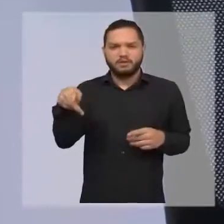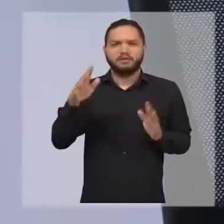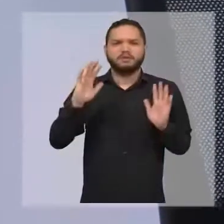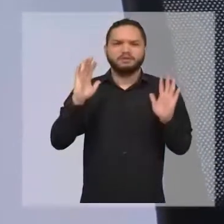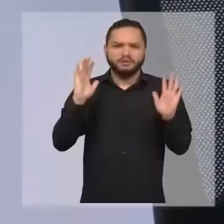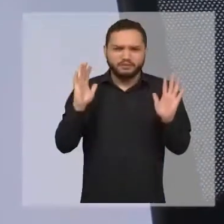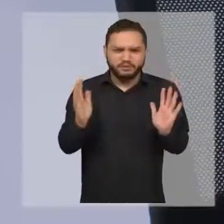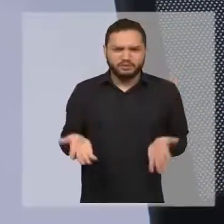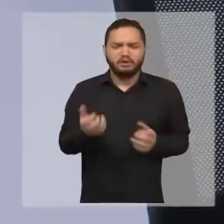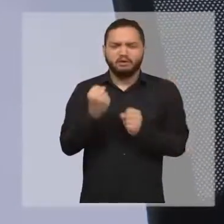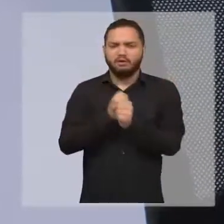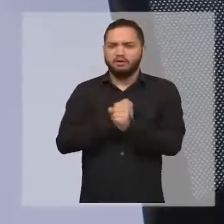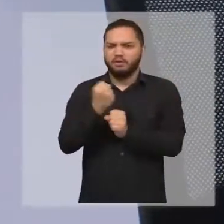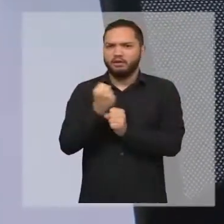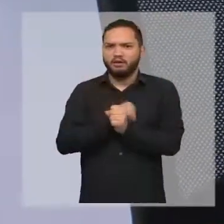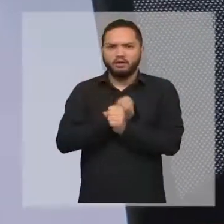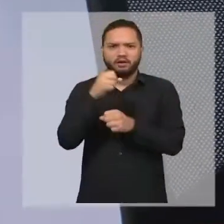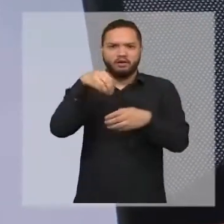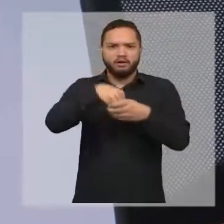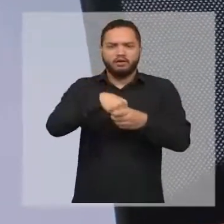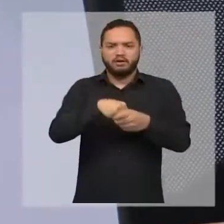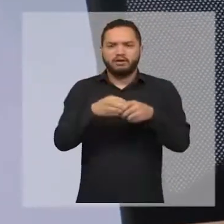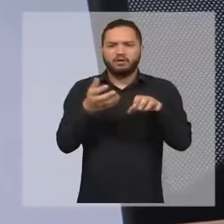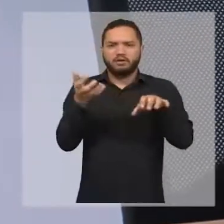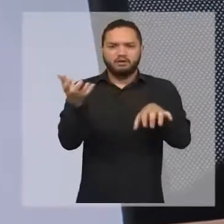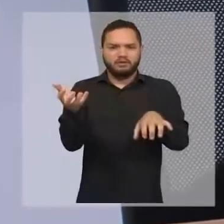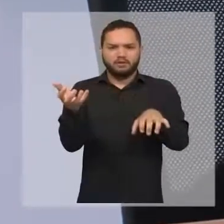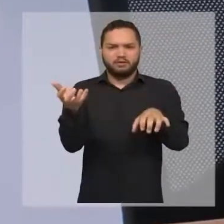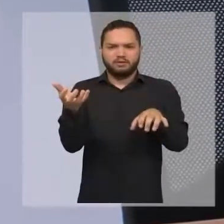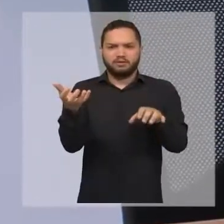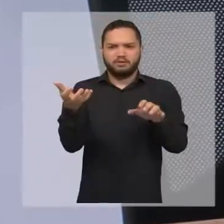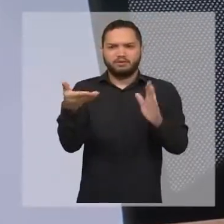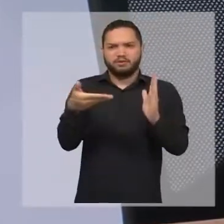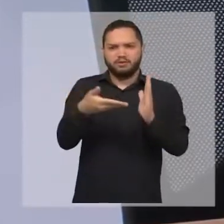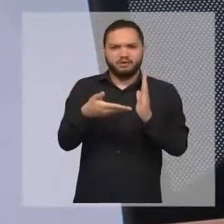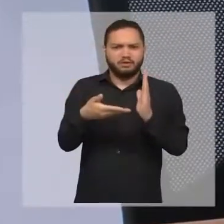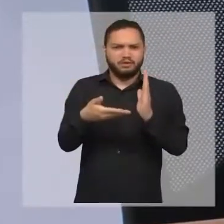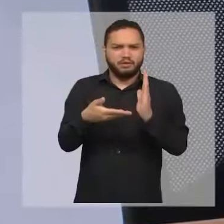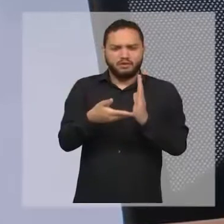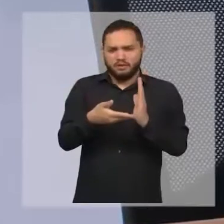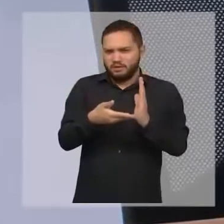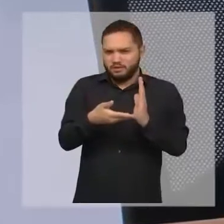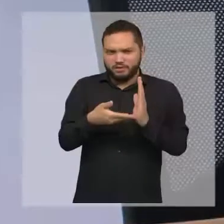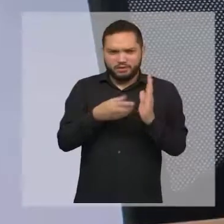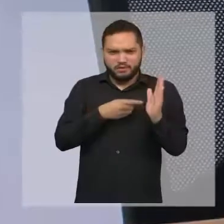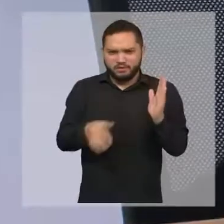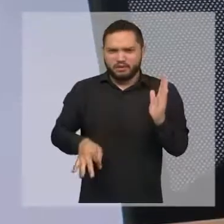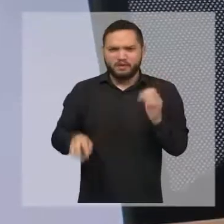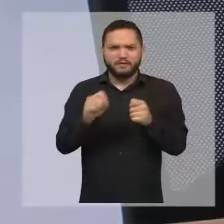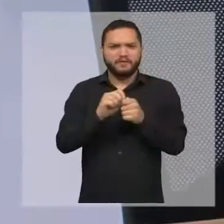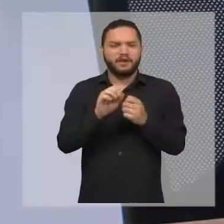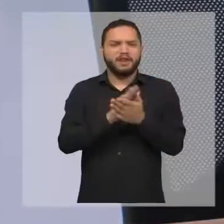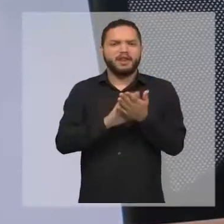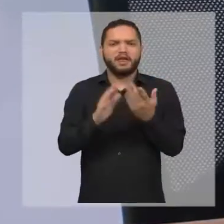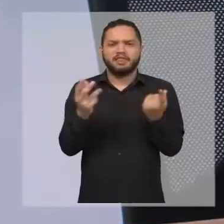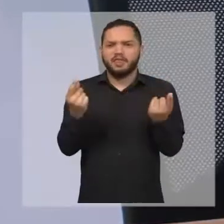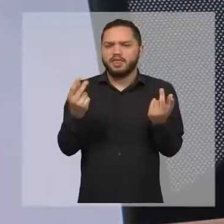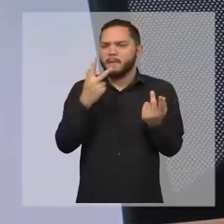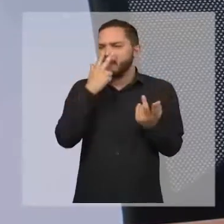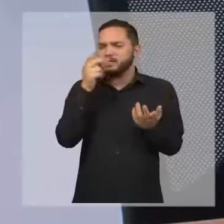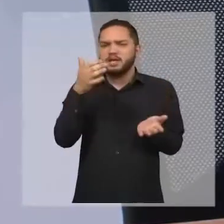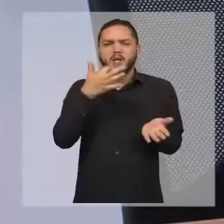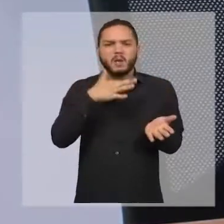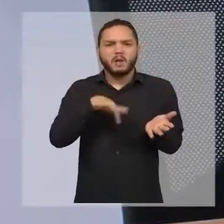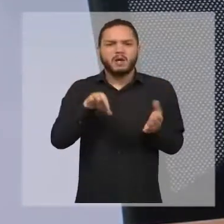deputado, Isso. e nunca fez nada. Então ele não sabia até agora o que é o parlamento, o que ele